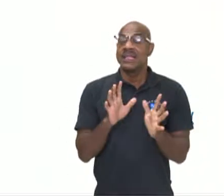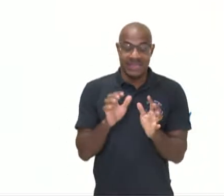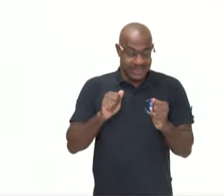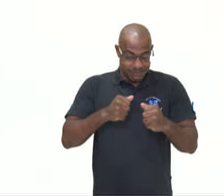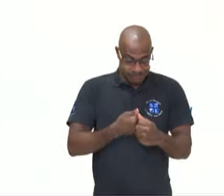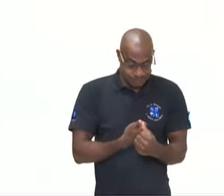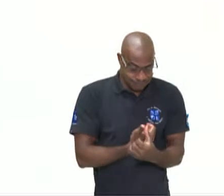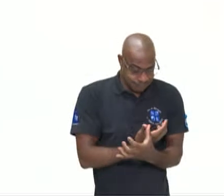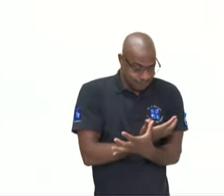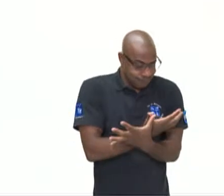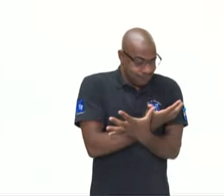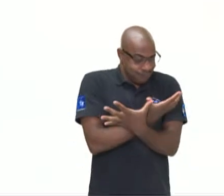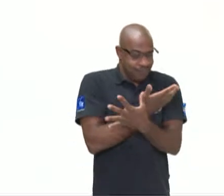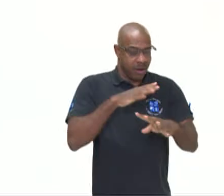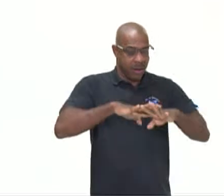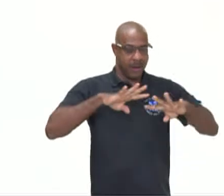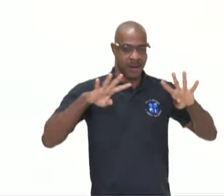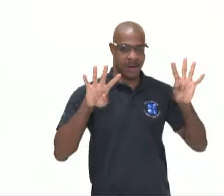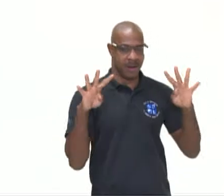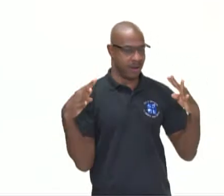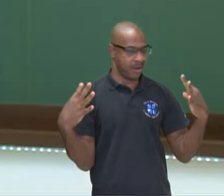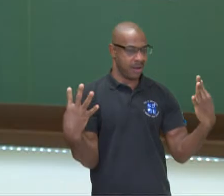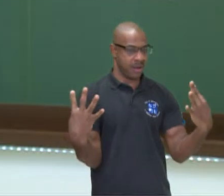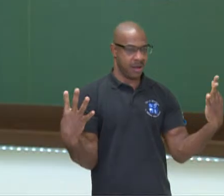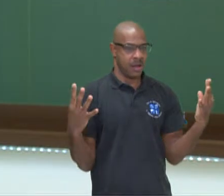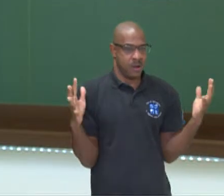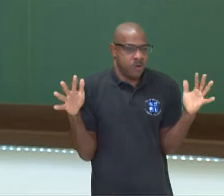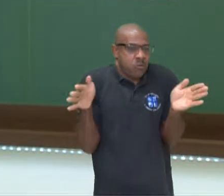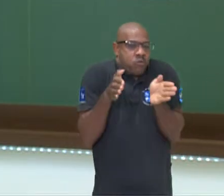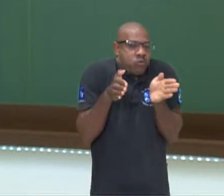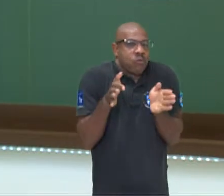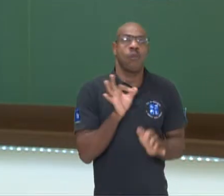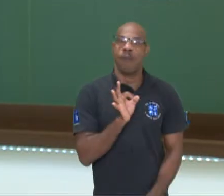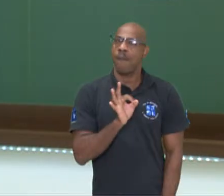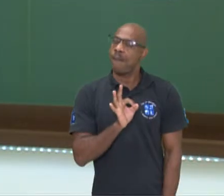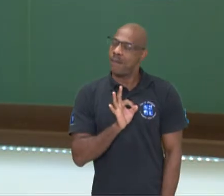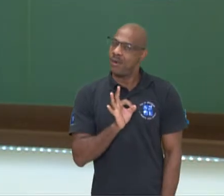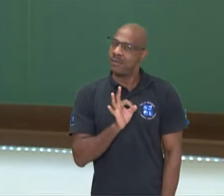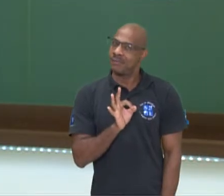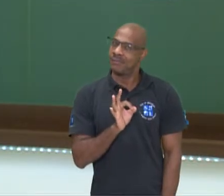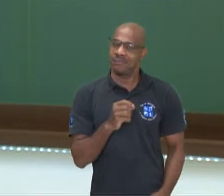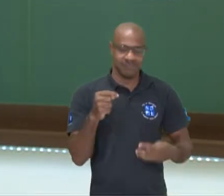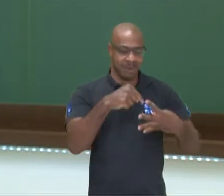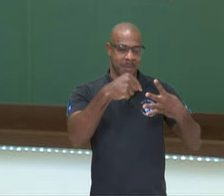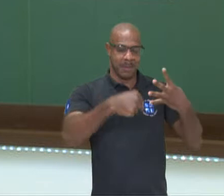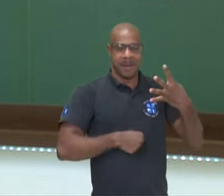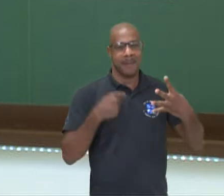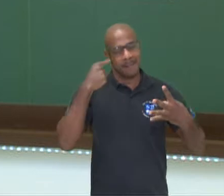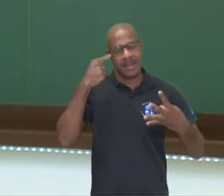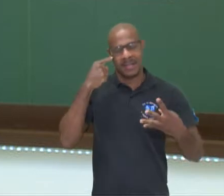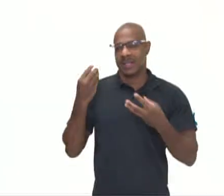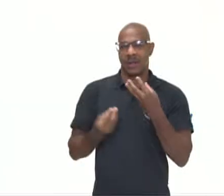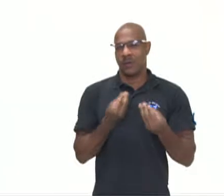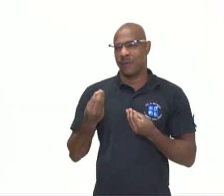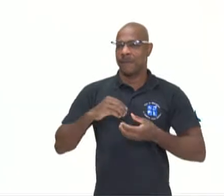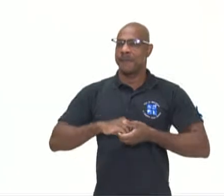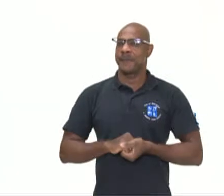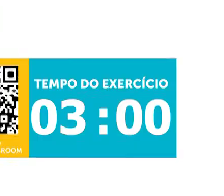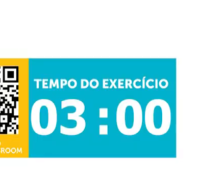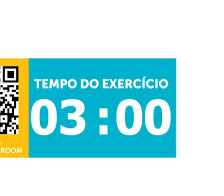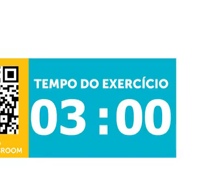nas grades quando abrisse suas asas? Eu vou dar um tempo para você pensar e já voltamos.